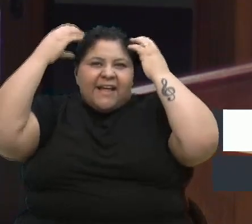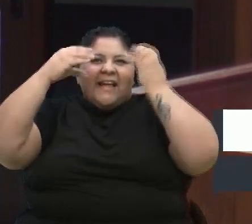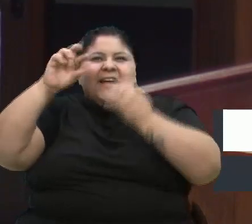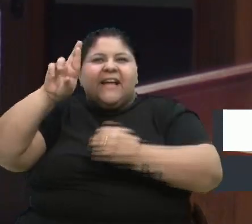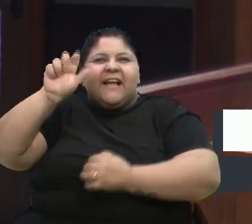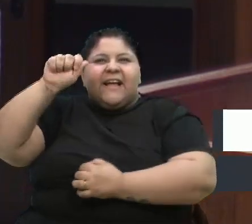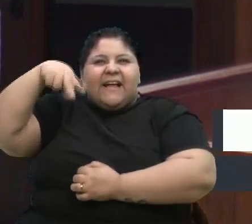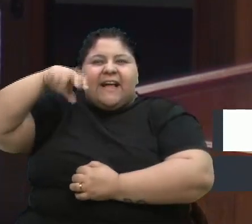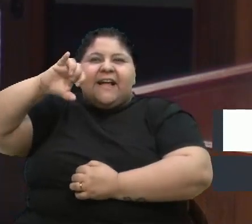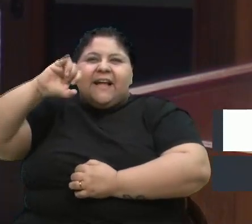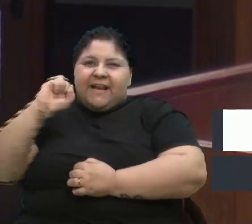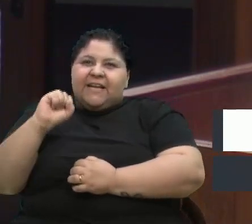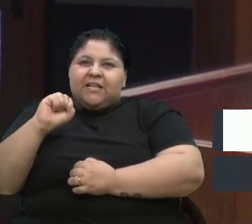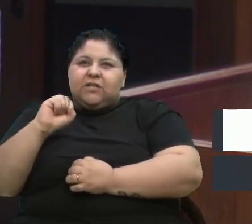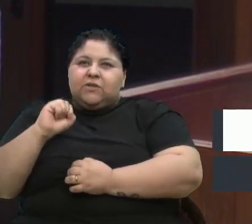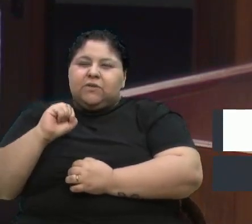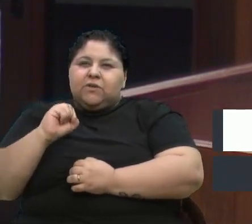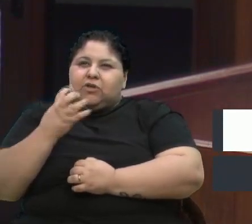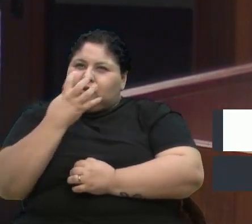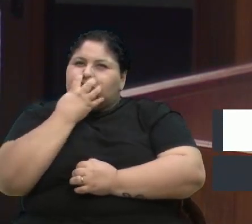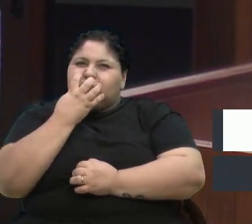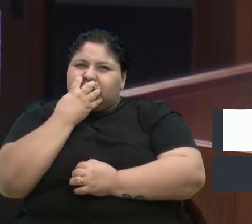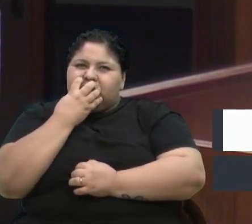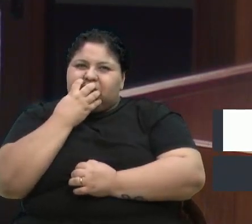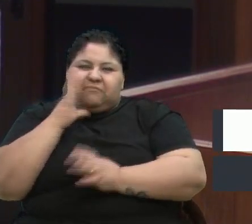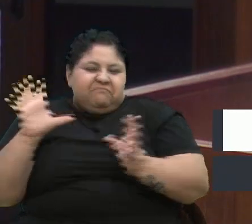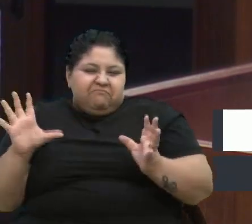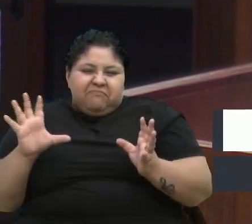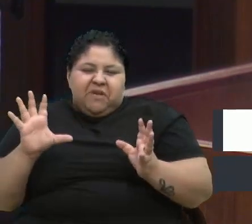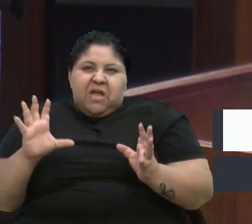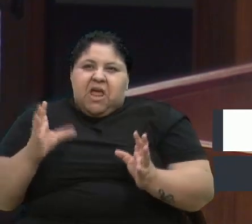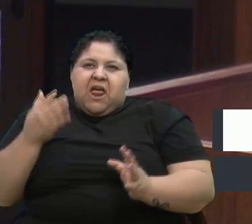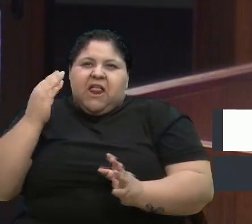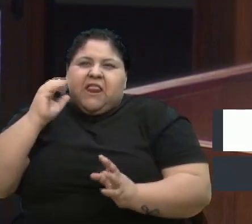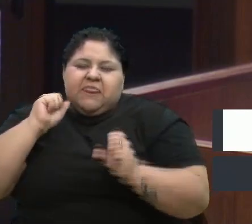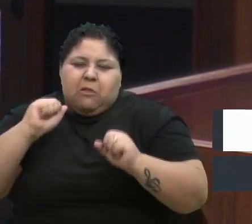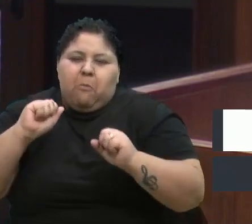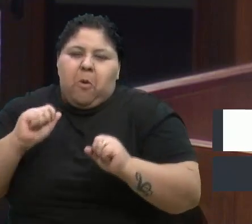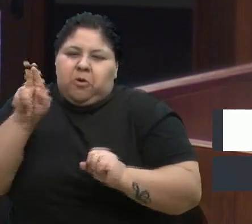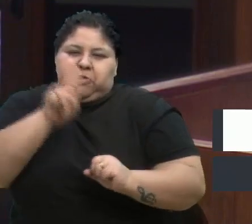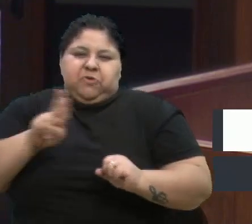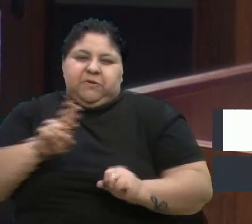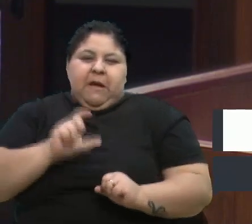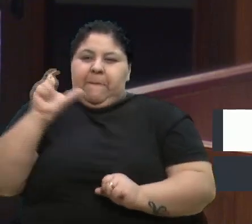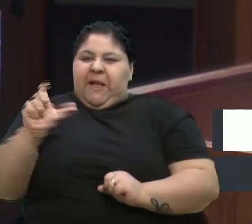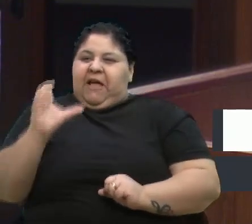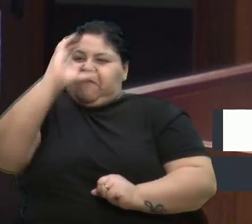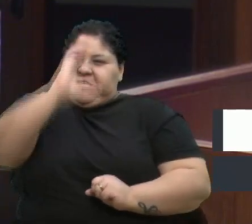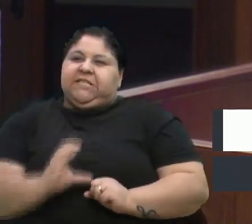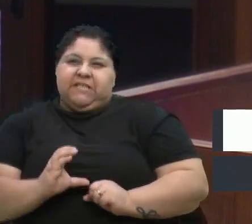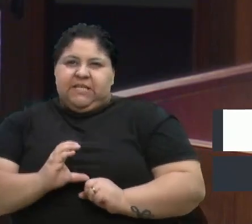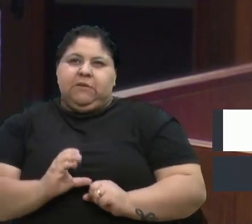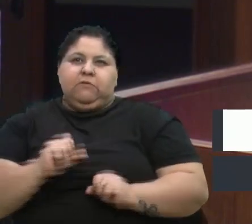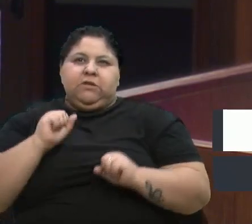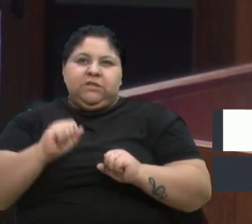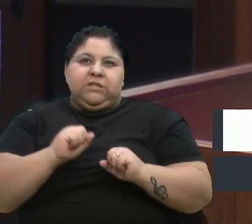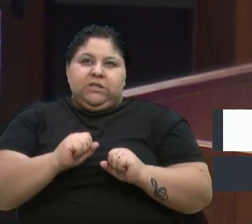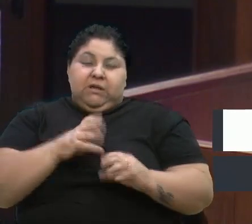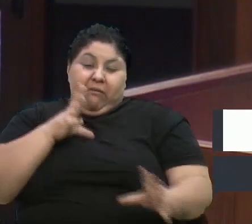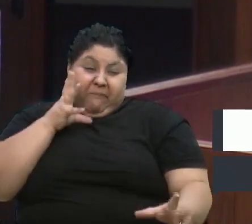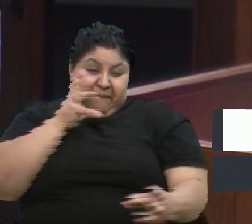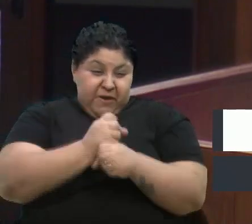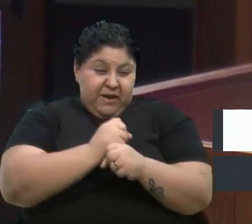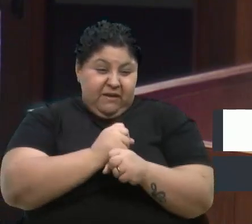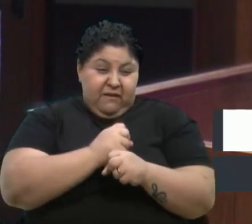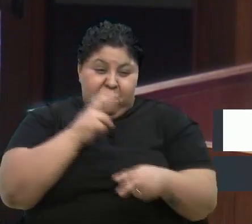aqui que o cidadão esse, que a gente nem sabe se usa o termo cidadão, porque para mim isso não é pessoa, isso é um monstro, né? Ele foi preso